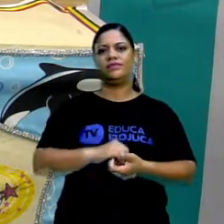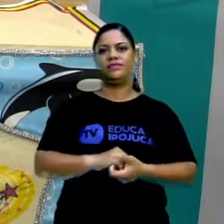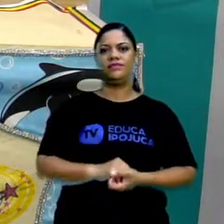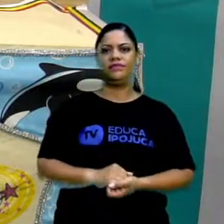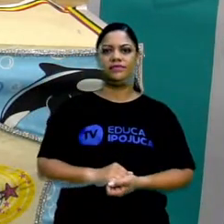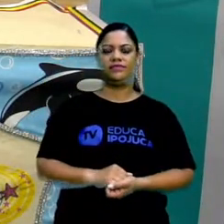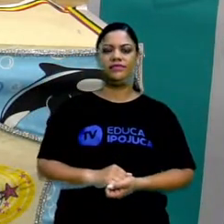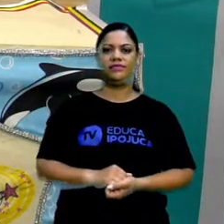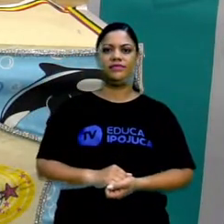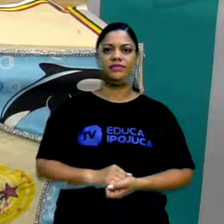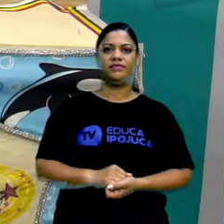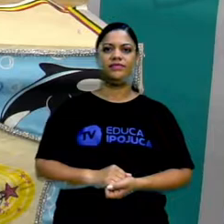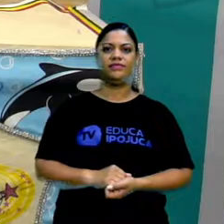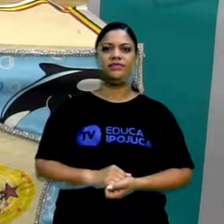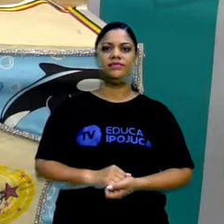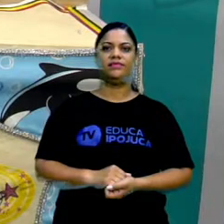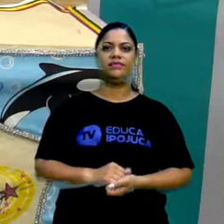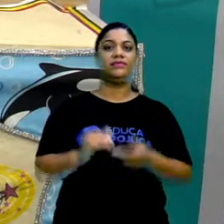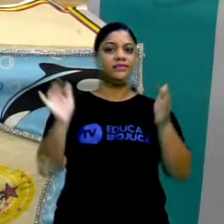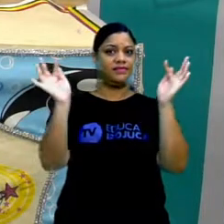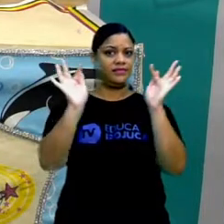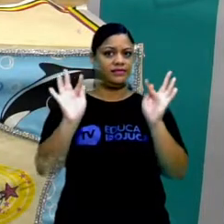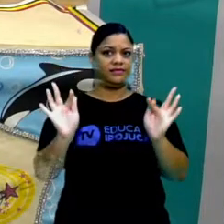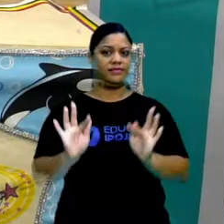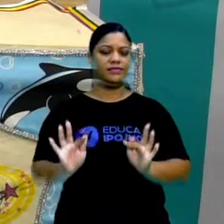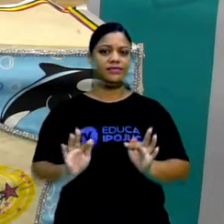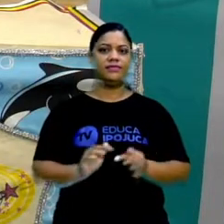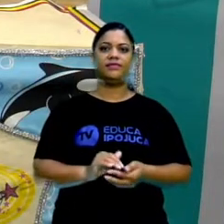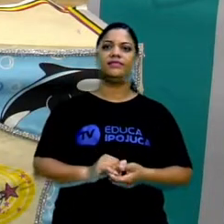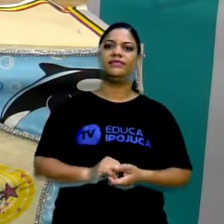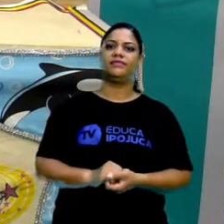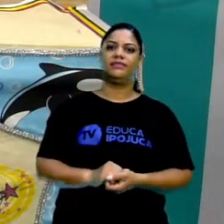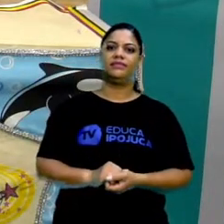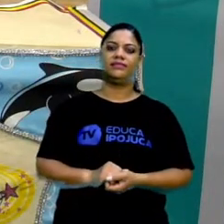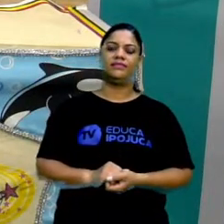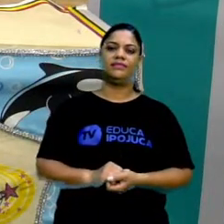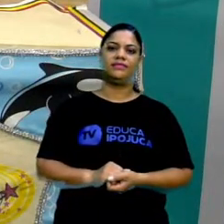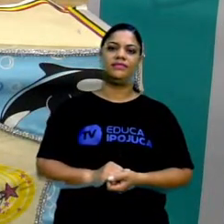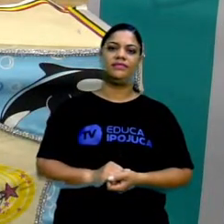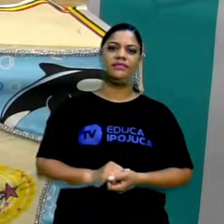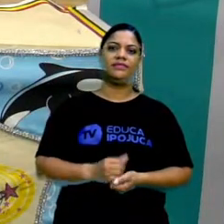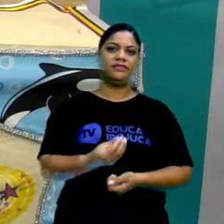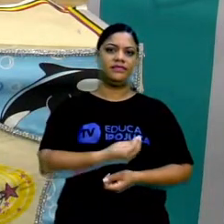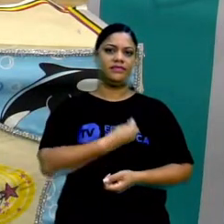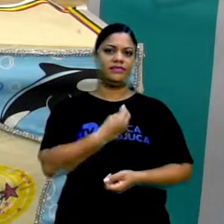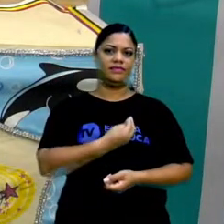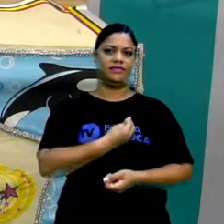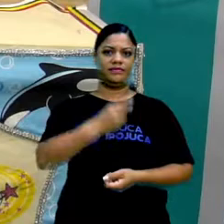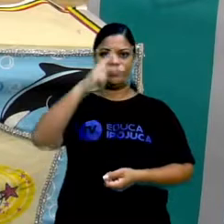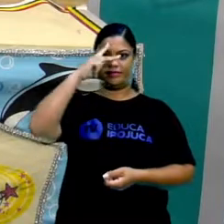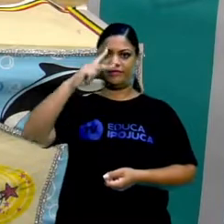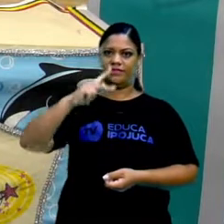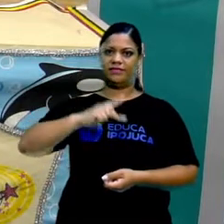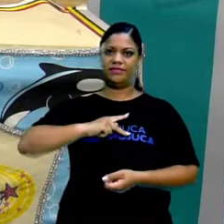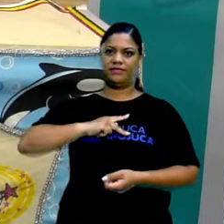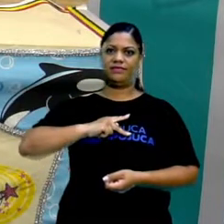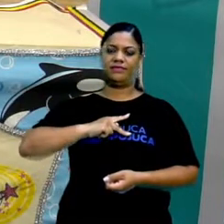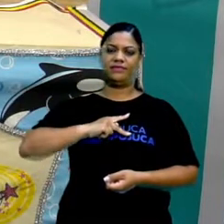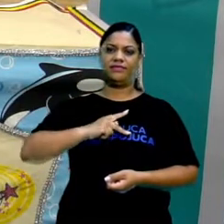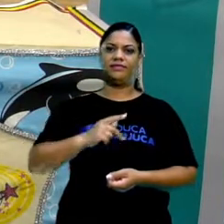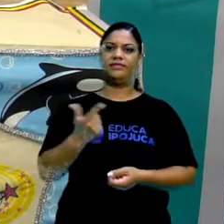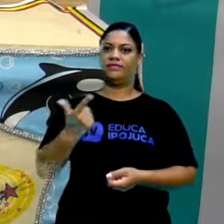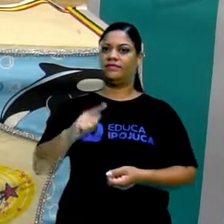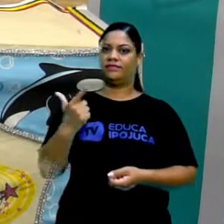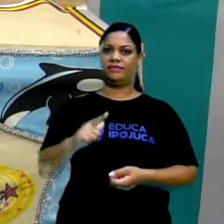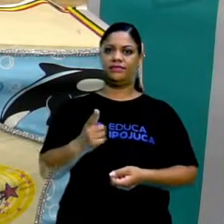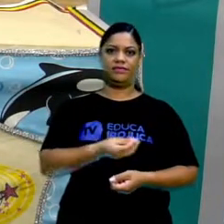Então, o príncipe, ele era feliz. E ele sacrificou a vida dele, mesmo ele não